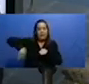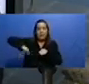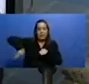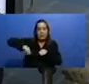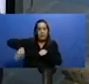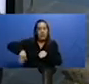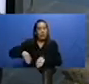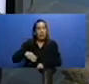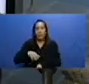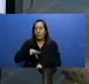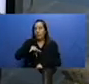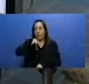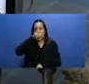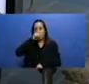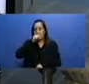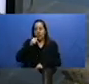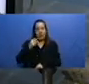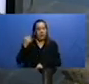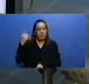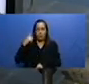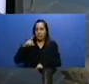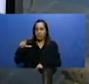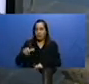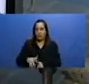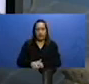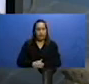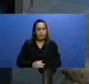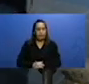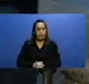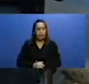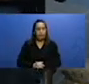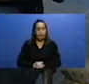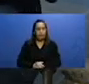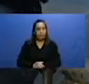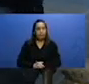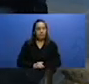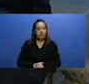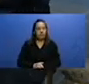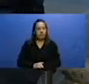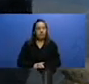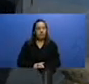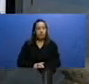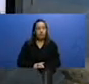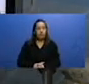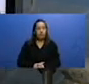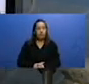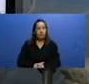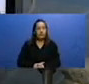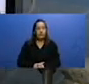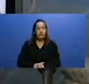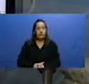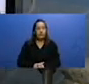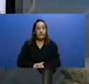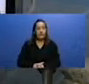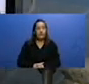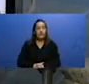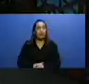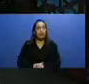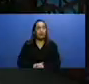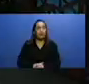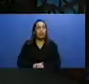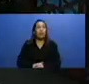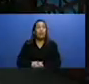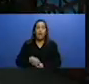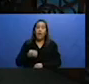faz parte do ser humano, né? Então, coloca lá, V de verdadeiro. Olha do meio.